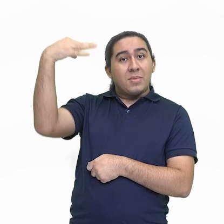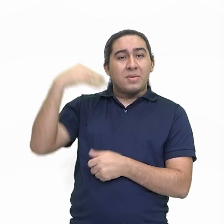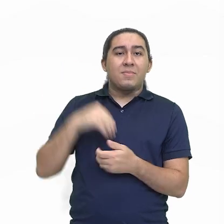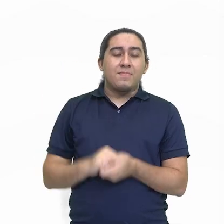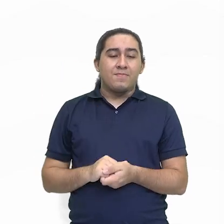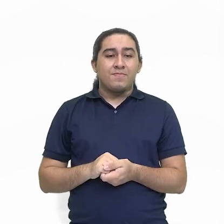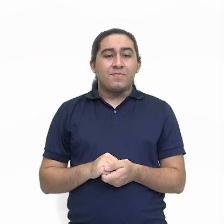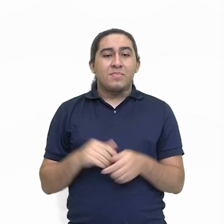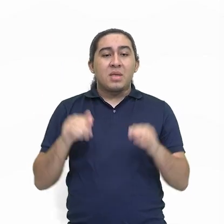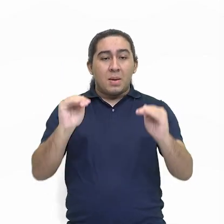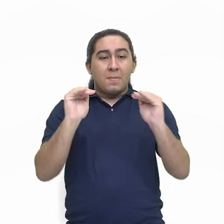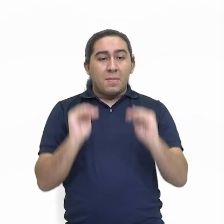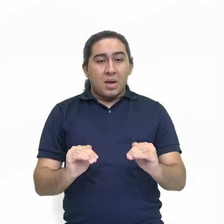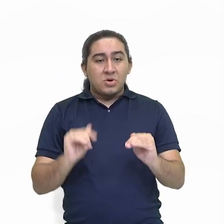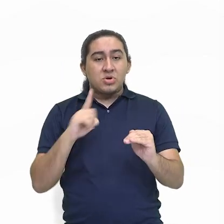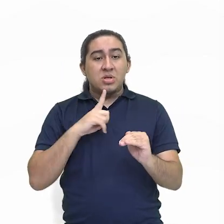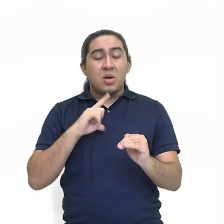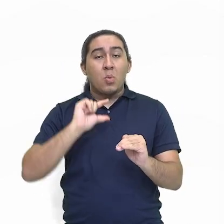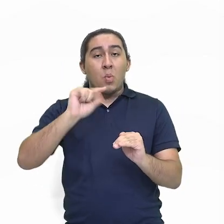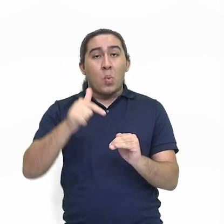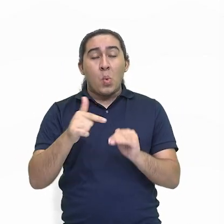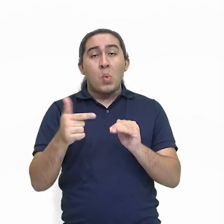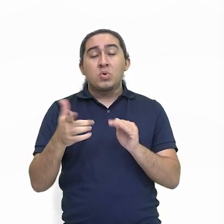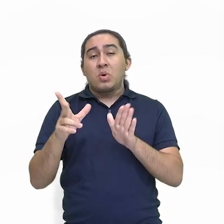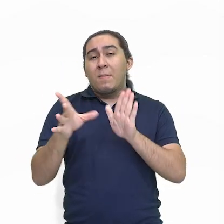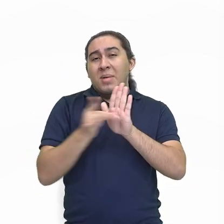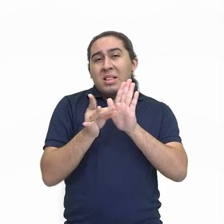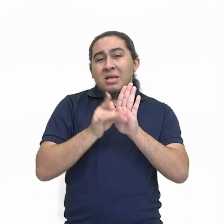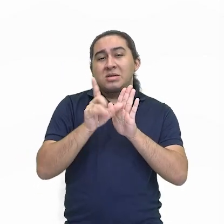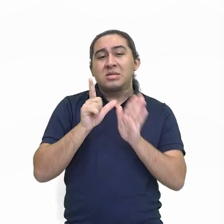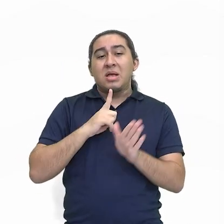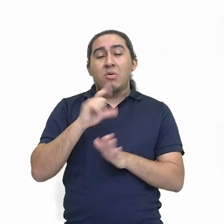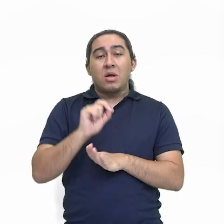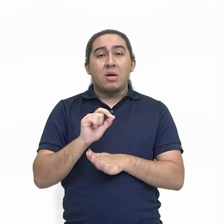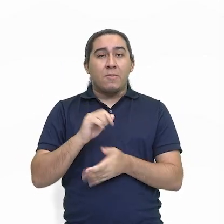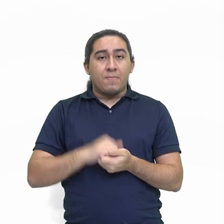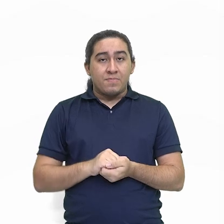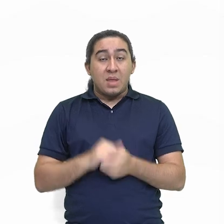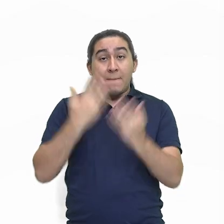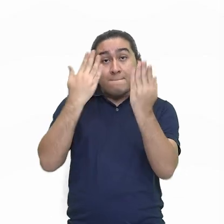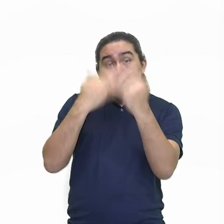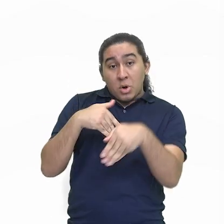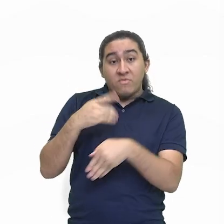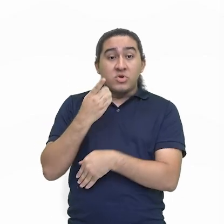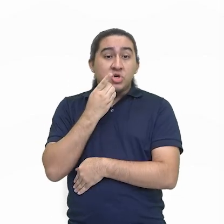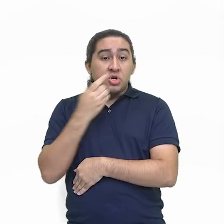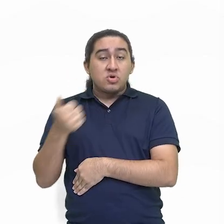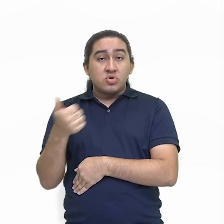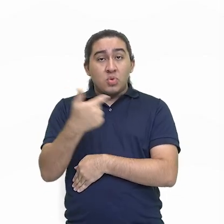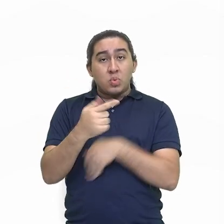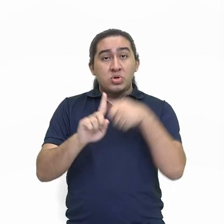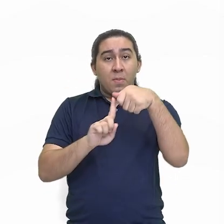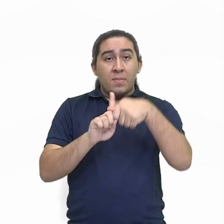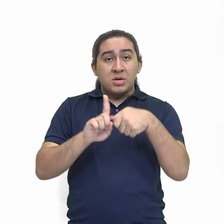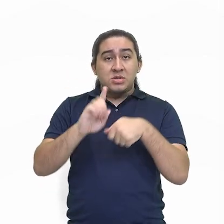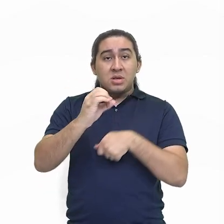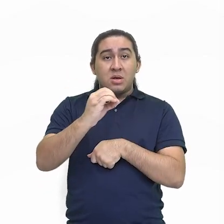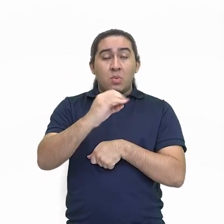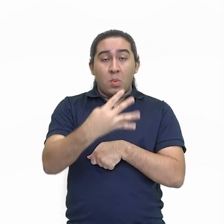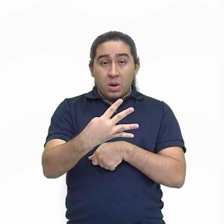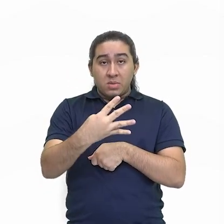mais embaixo tem outro bilhetinho aí dizendo que a prova é dia 12/4, né? A gente